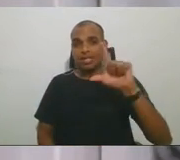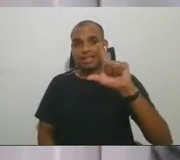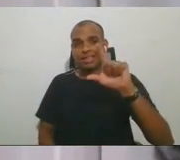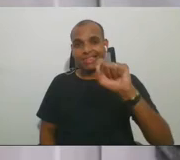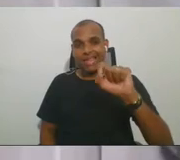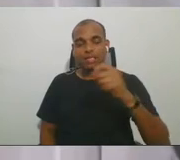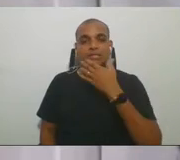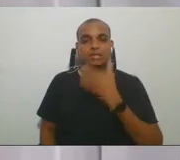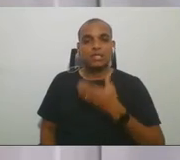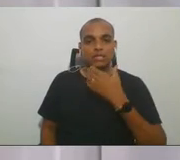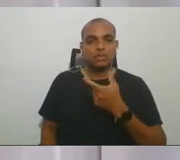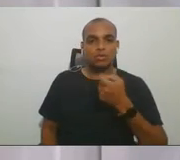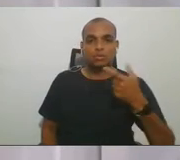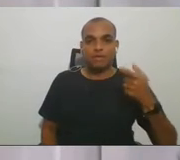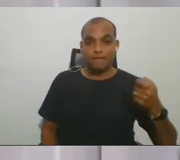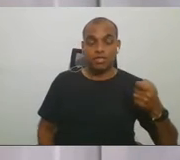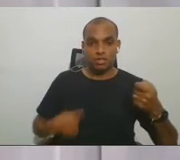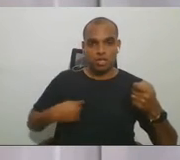Juntamente com a querida ministra